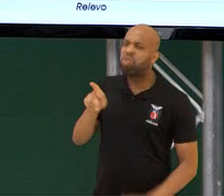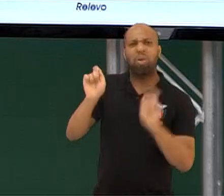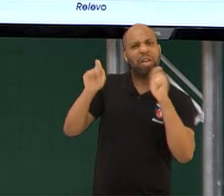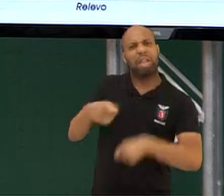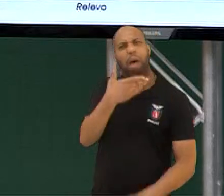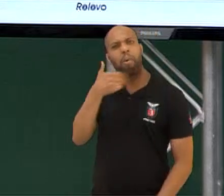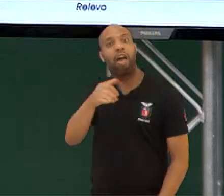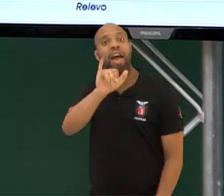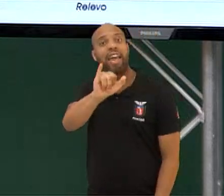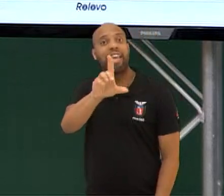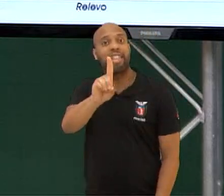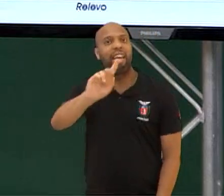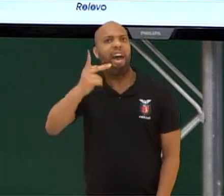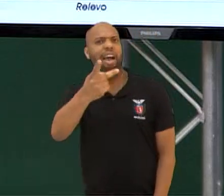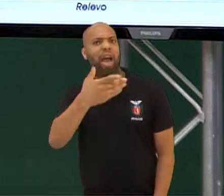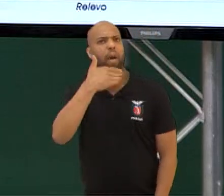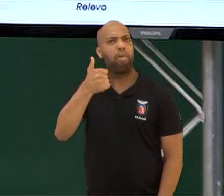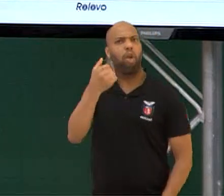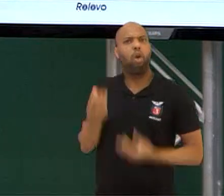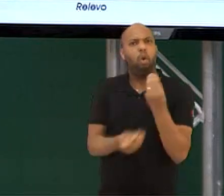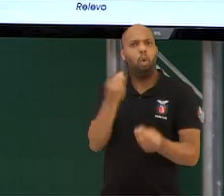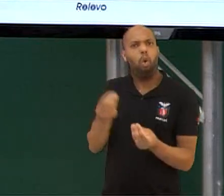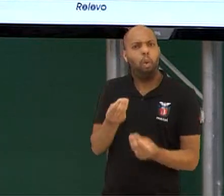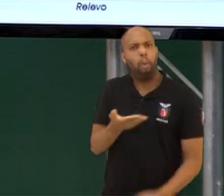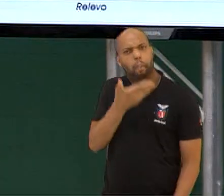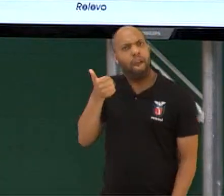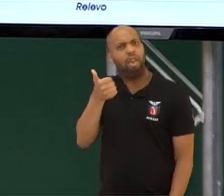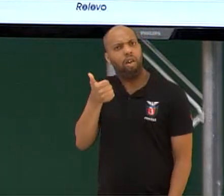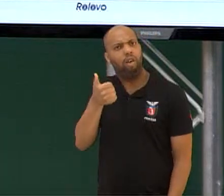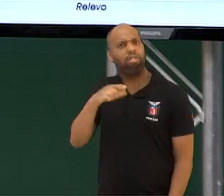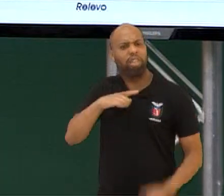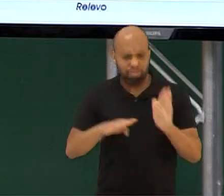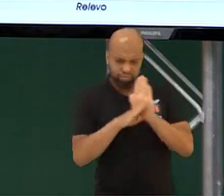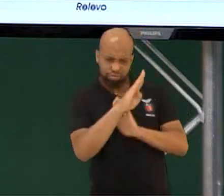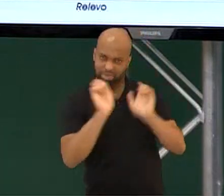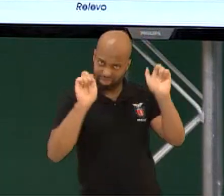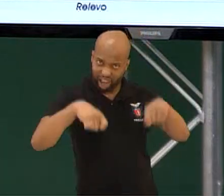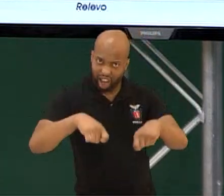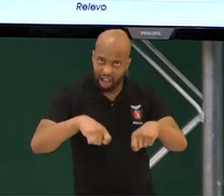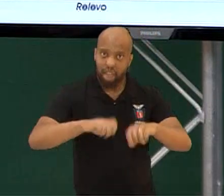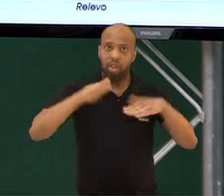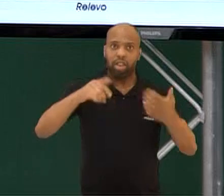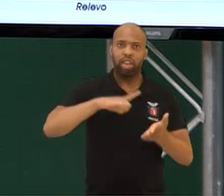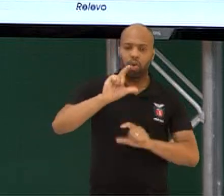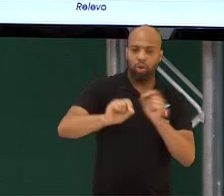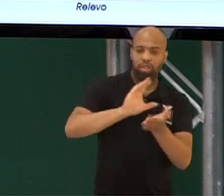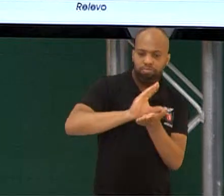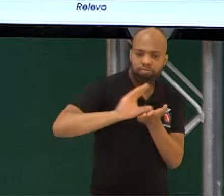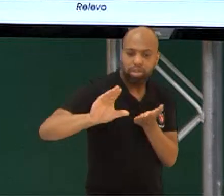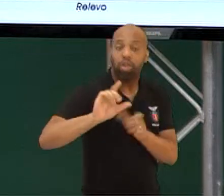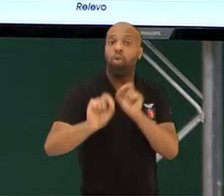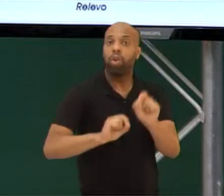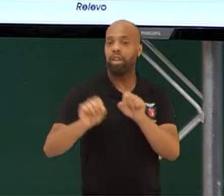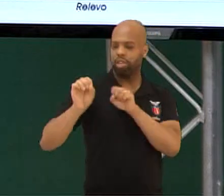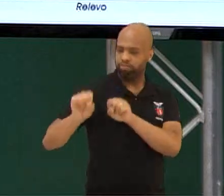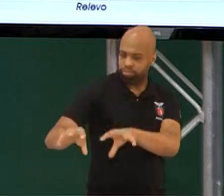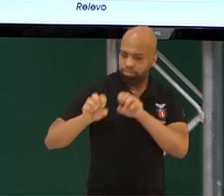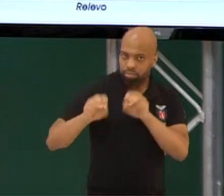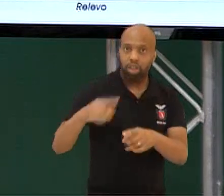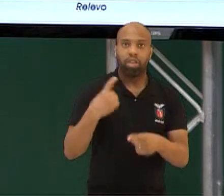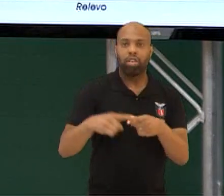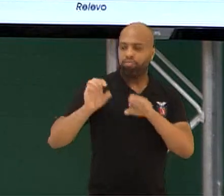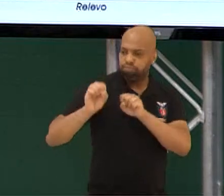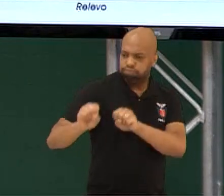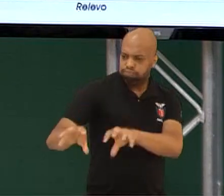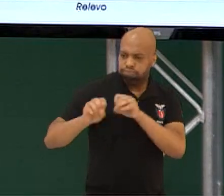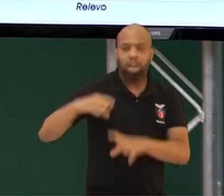ser feito para aumentar, né, a questão do IDH, esse índice de desenvolvimento humano? Nós sabemos que um investimento seria a questão da educação, né? Então, a educação